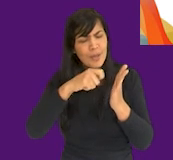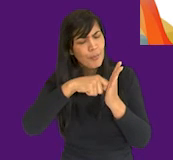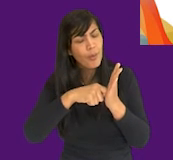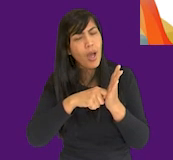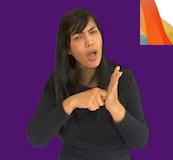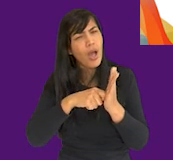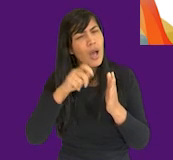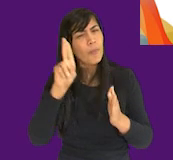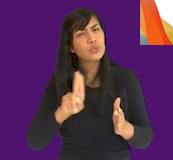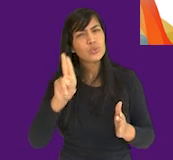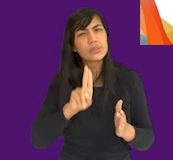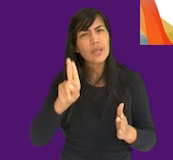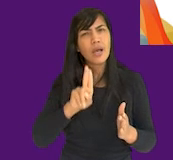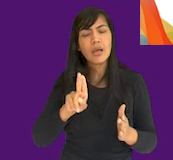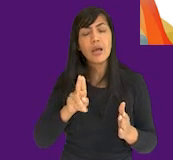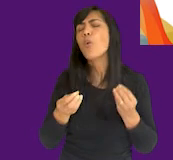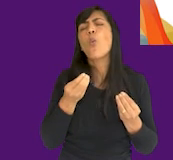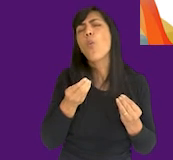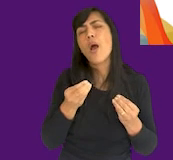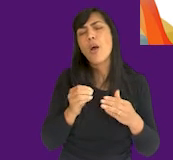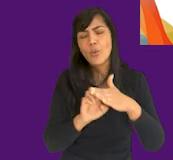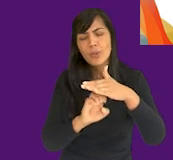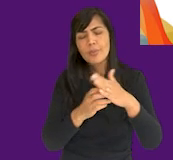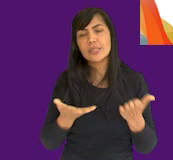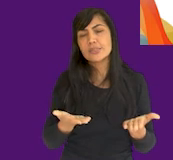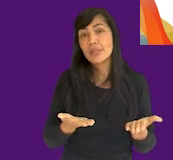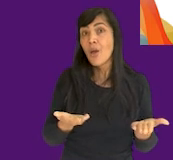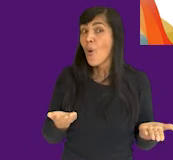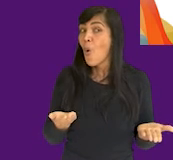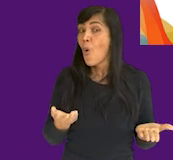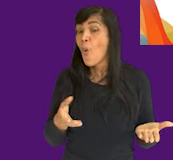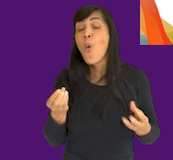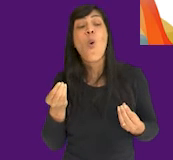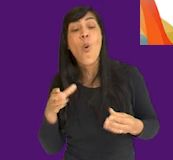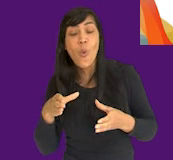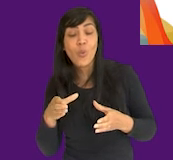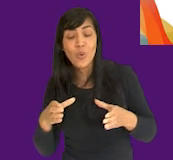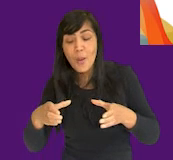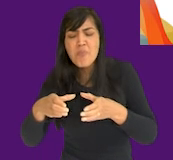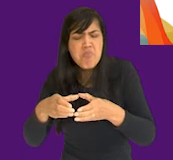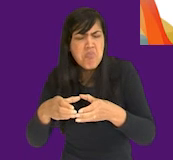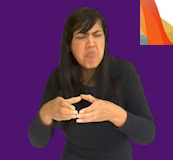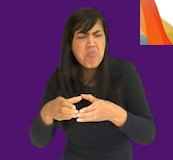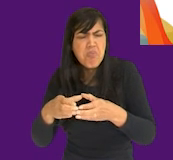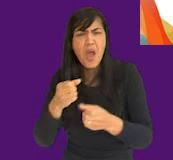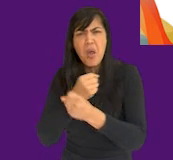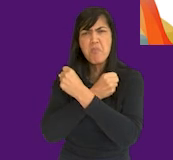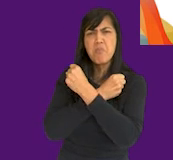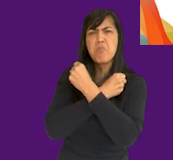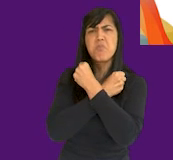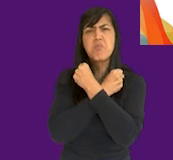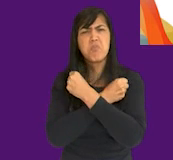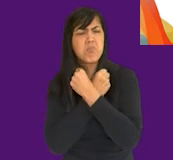esse programa pode ser aplicável Para que tipo de empresa ou Que tipo de setor